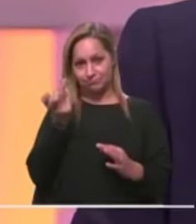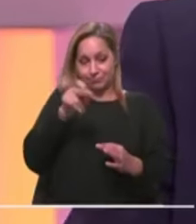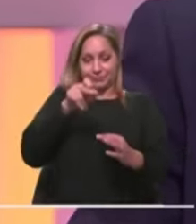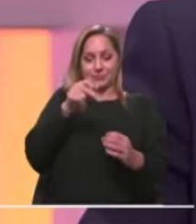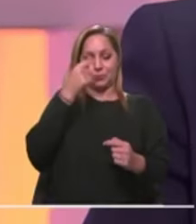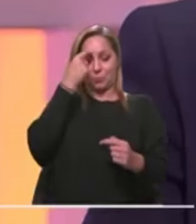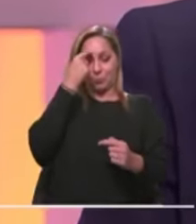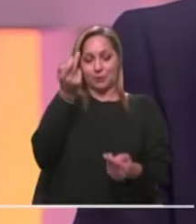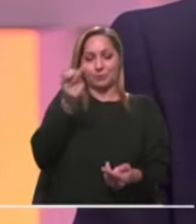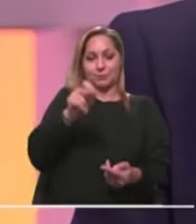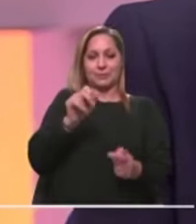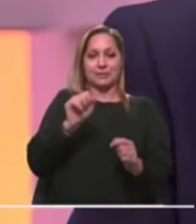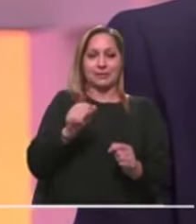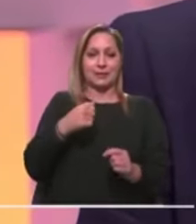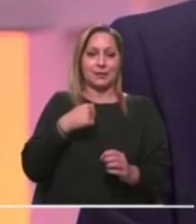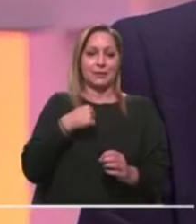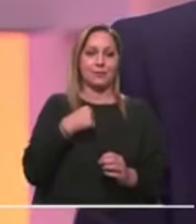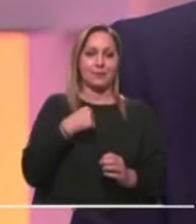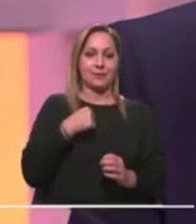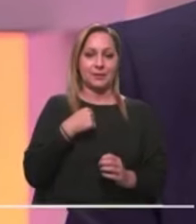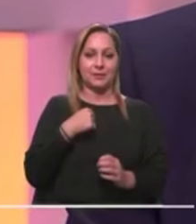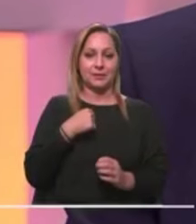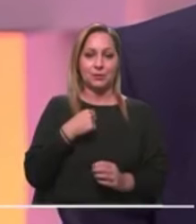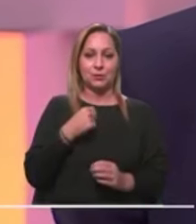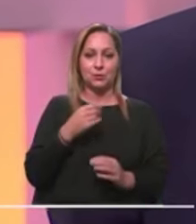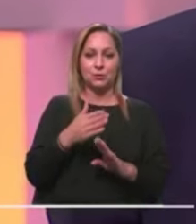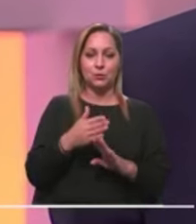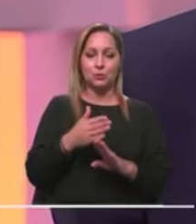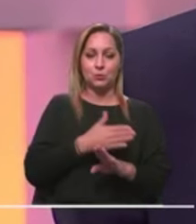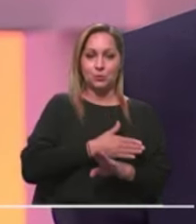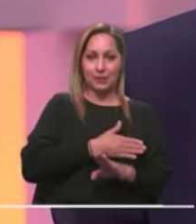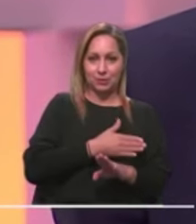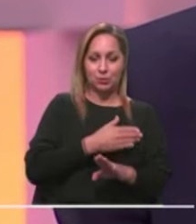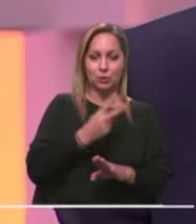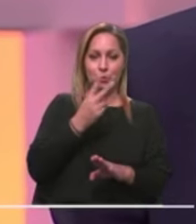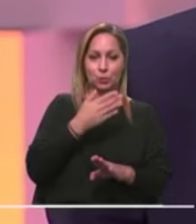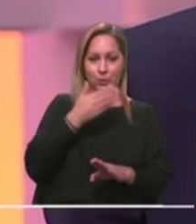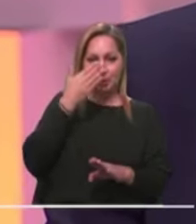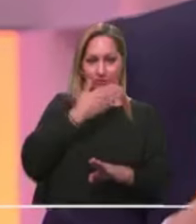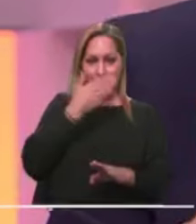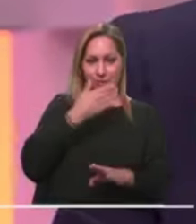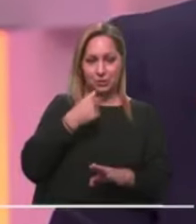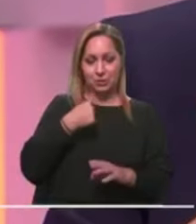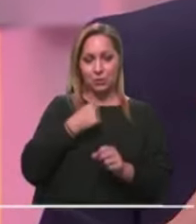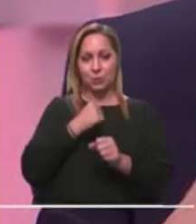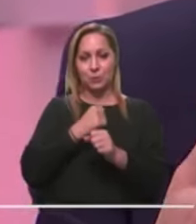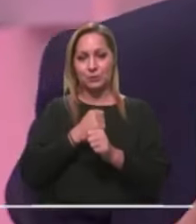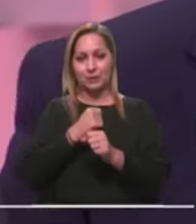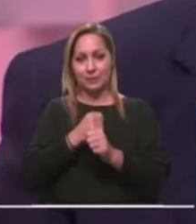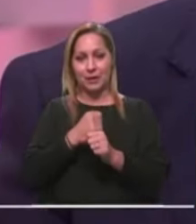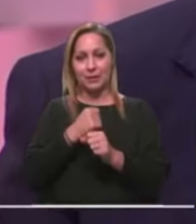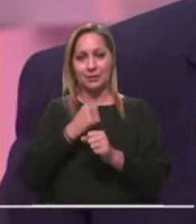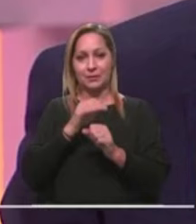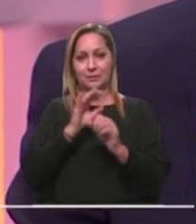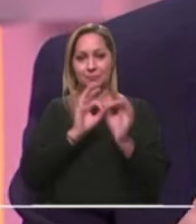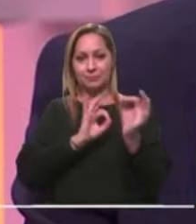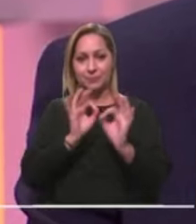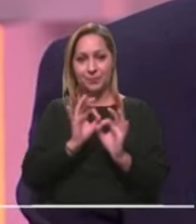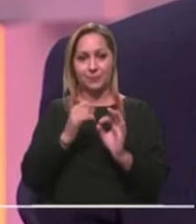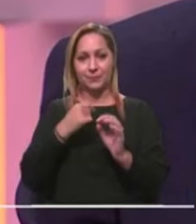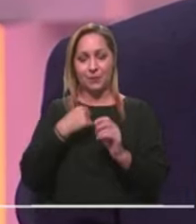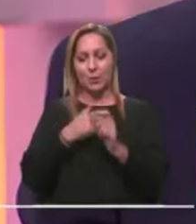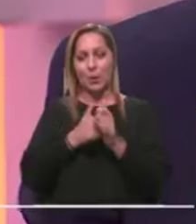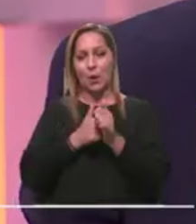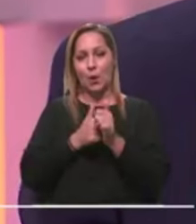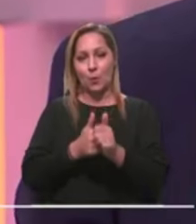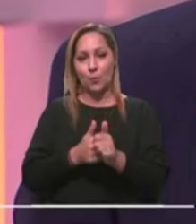né eu eu preparei durante aqueles dois dias e o o trabalho que estive a fazer a fazer foi acompanhar as eleições em